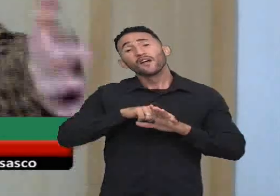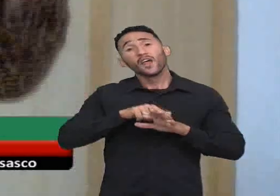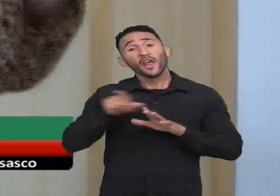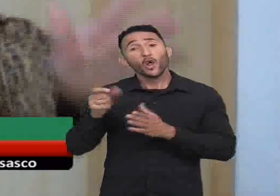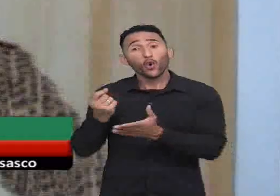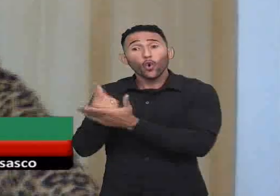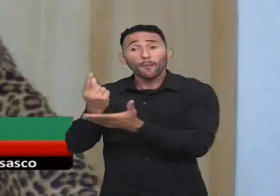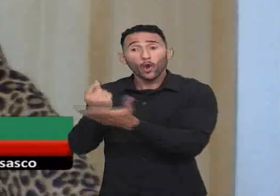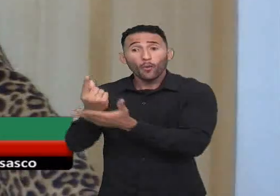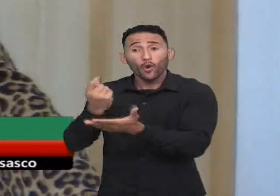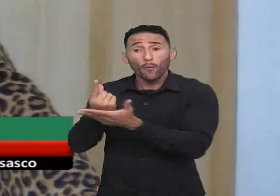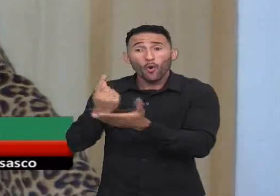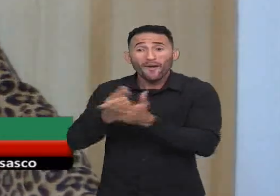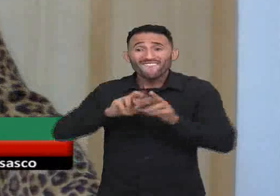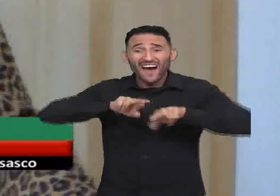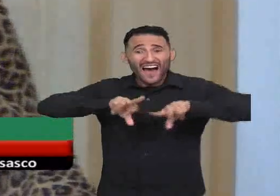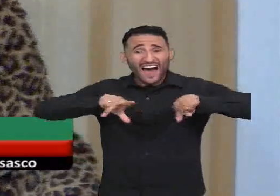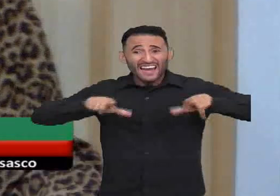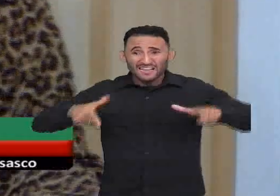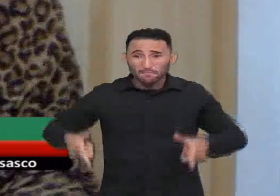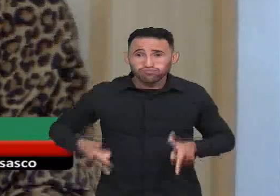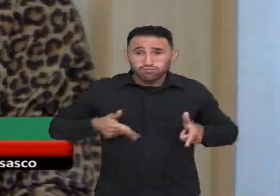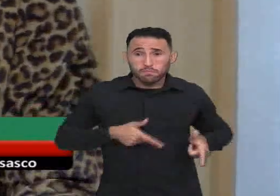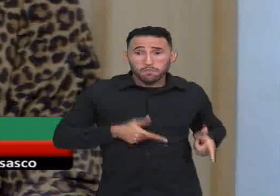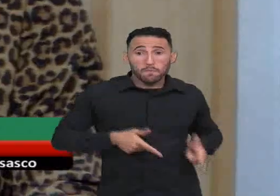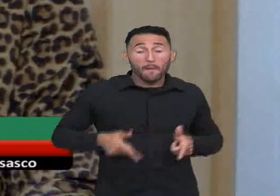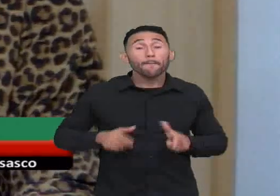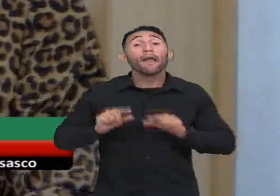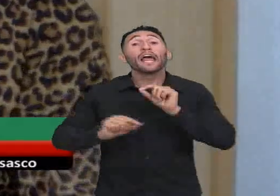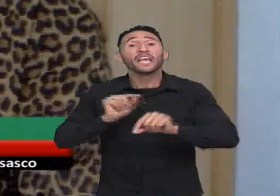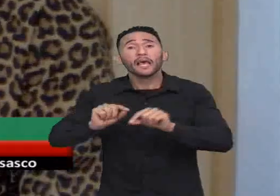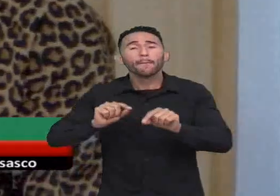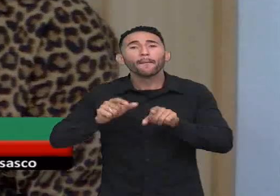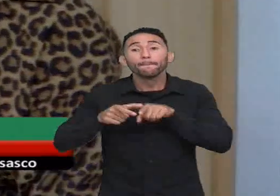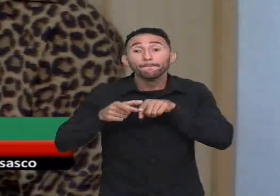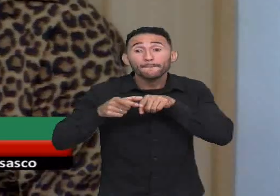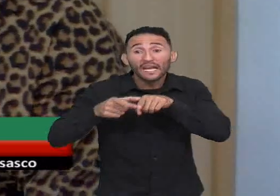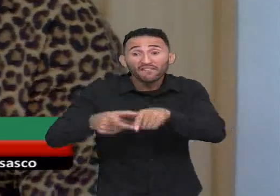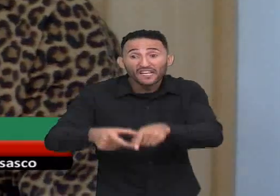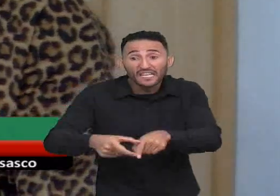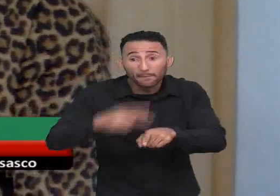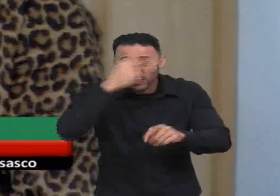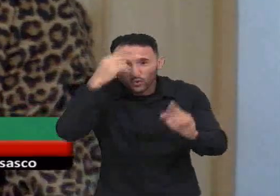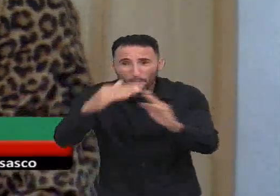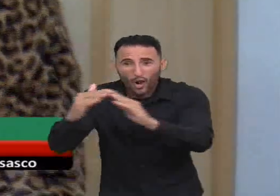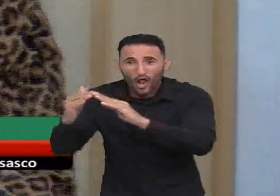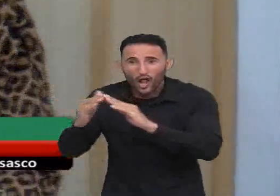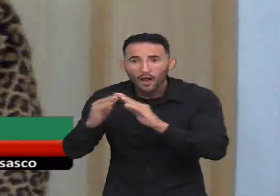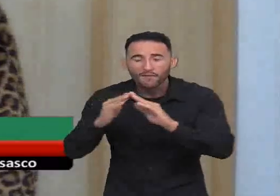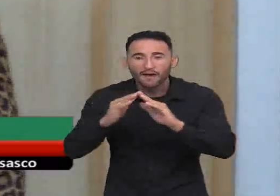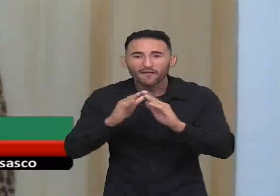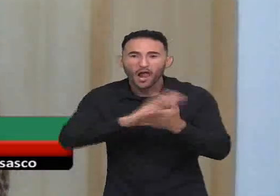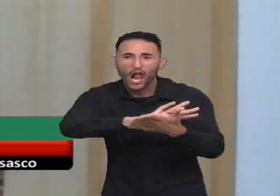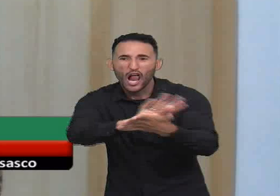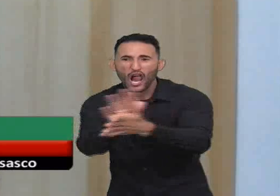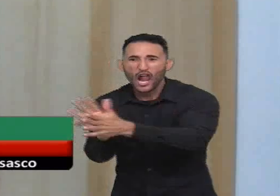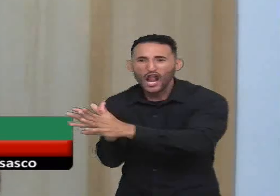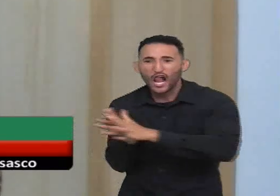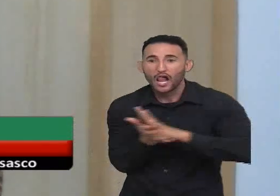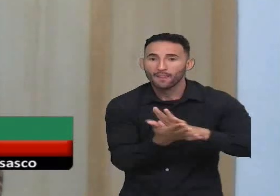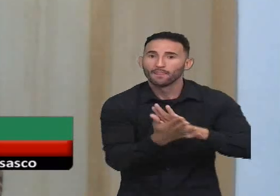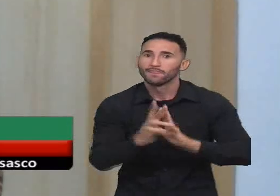que é para matar preto na periferia. E é isso, né? Não é uma piada aleatória, a gente precisa falar sobre